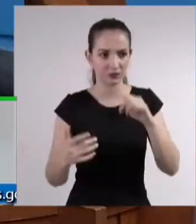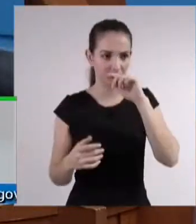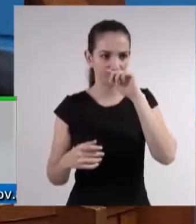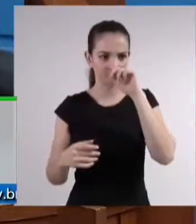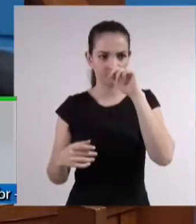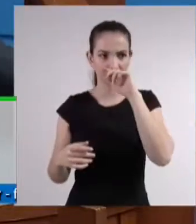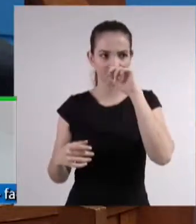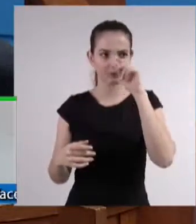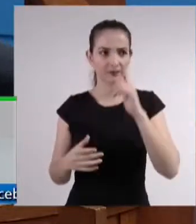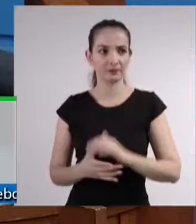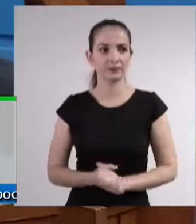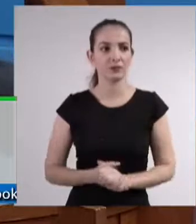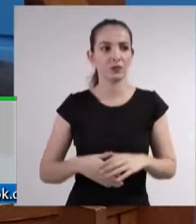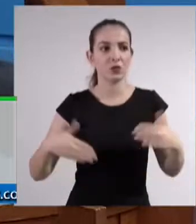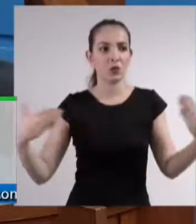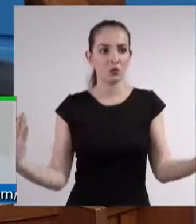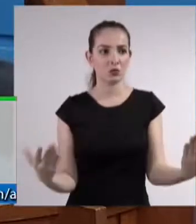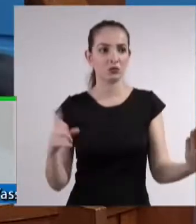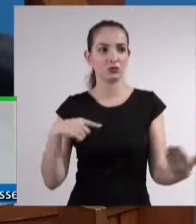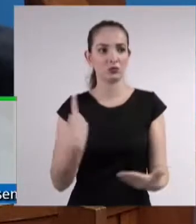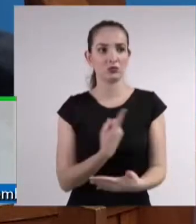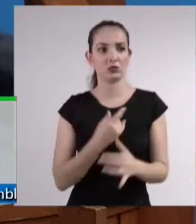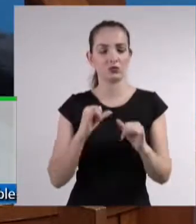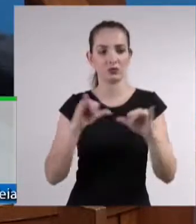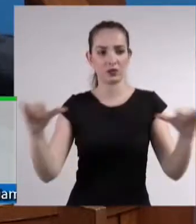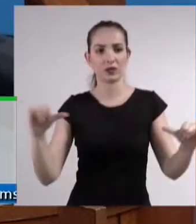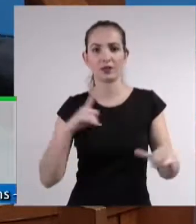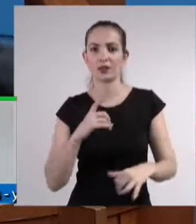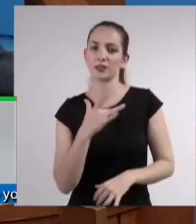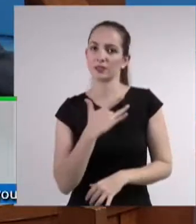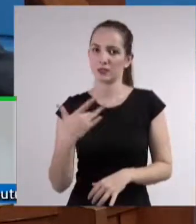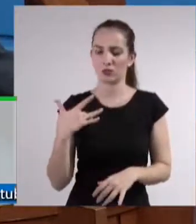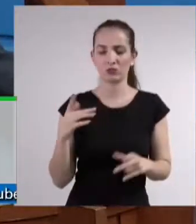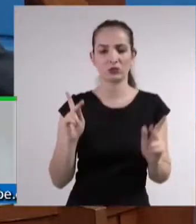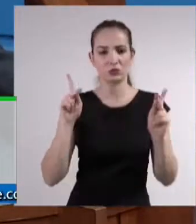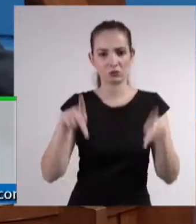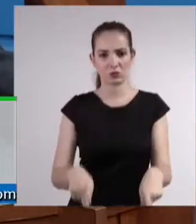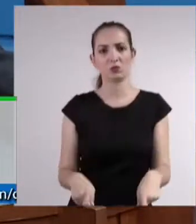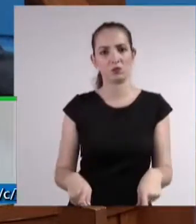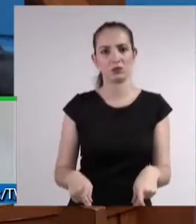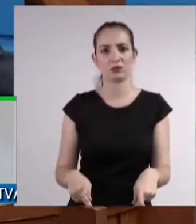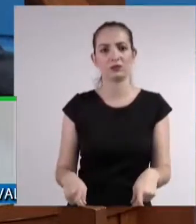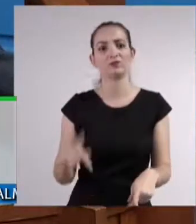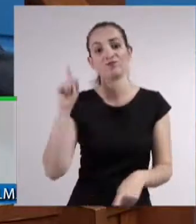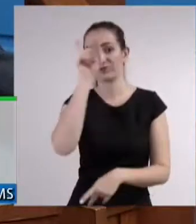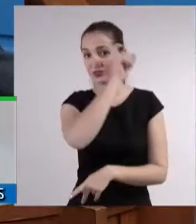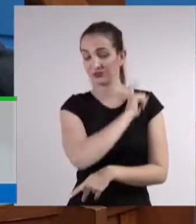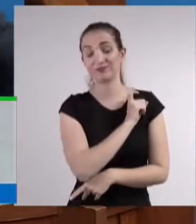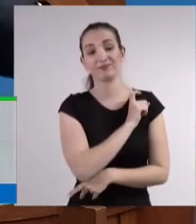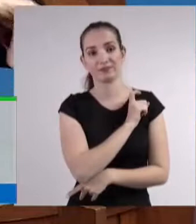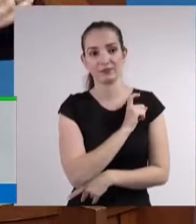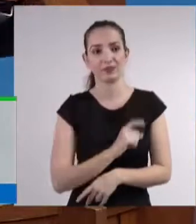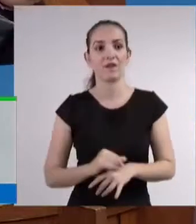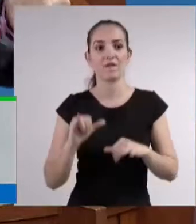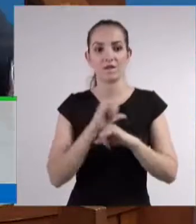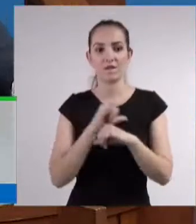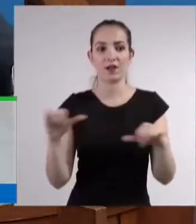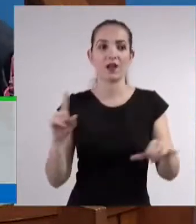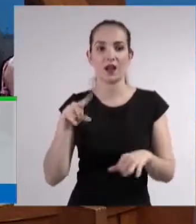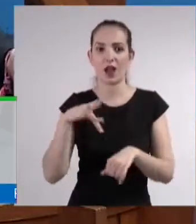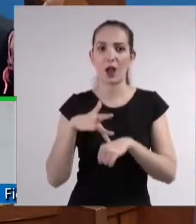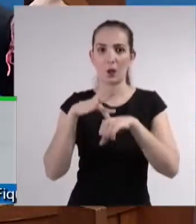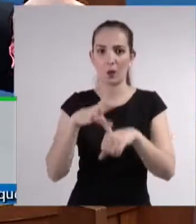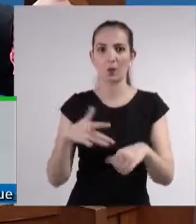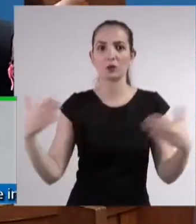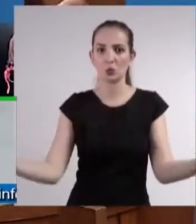têm. Falar que hoje se tem saúde pública, fica difícil. Falar que é culpa do